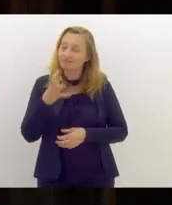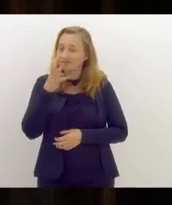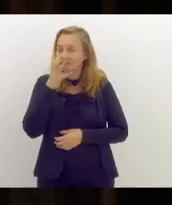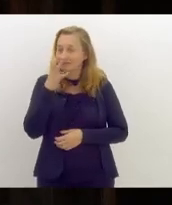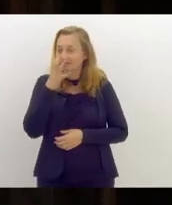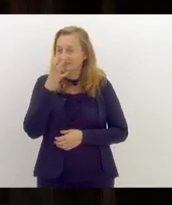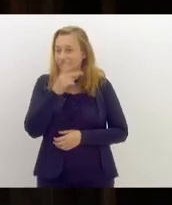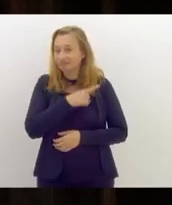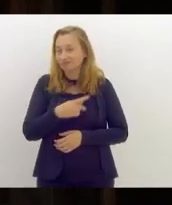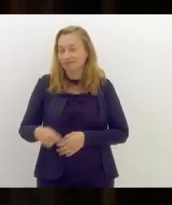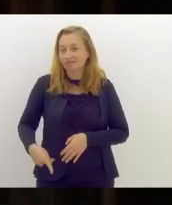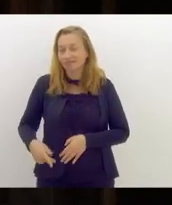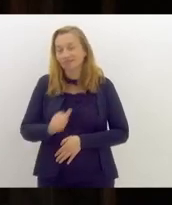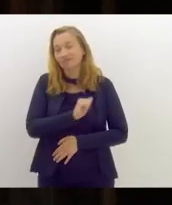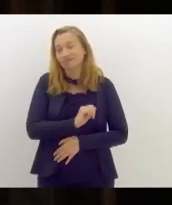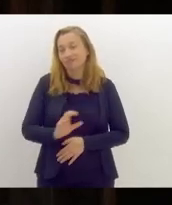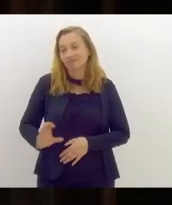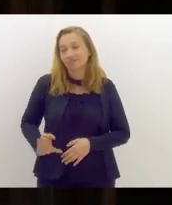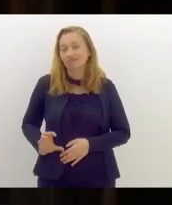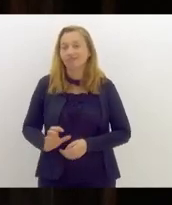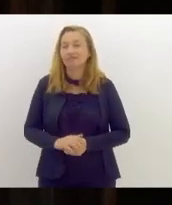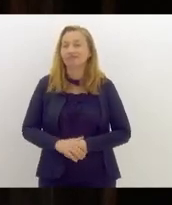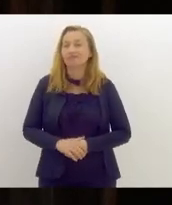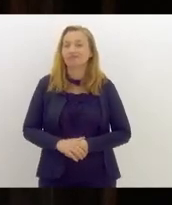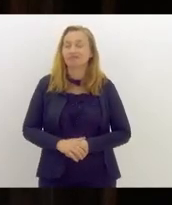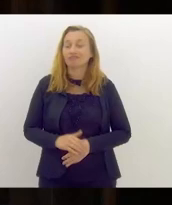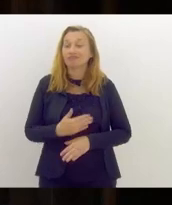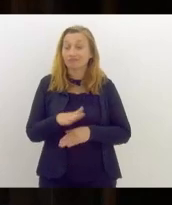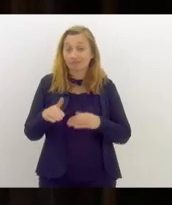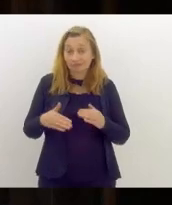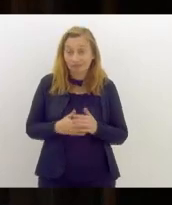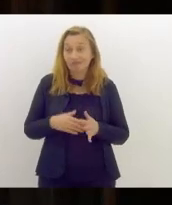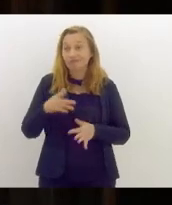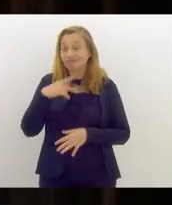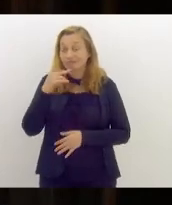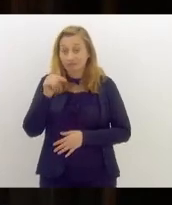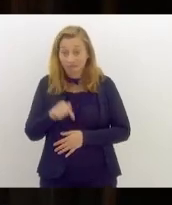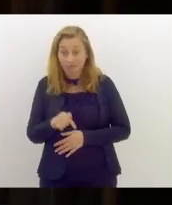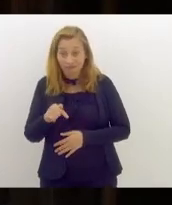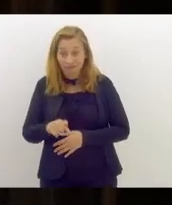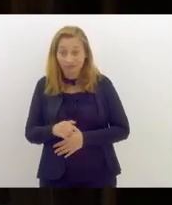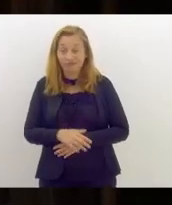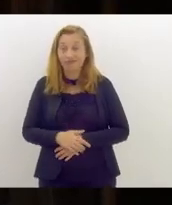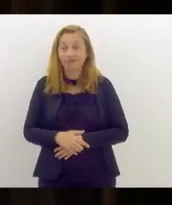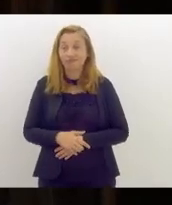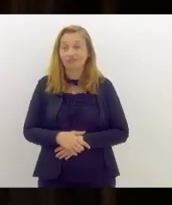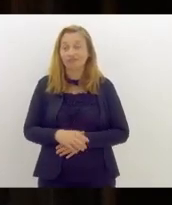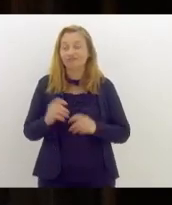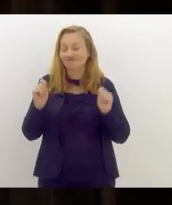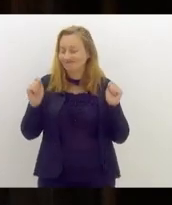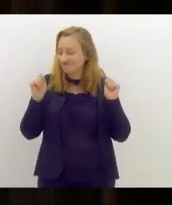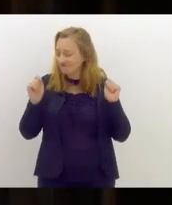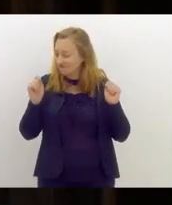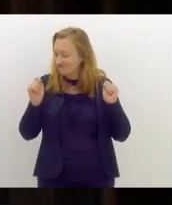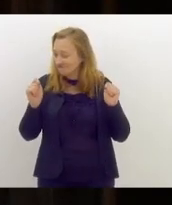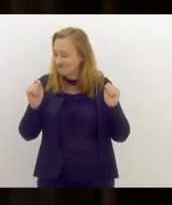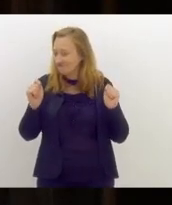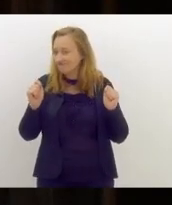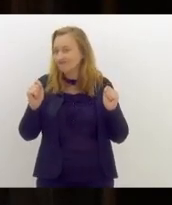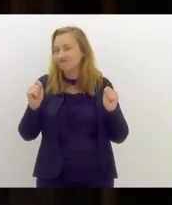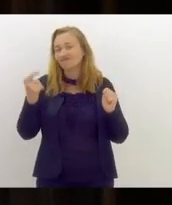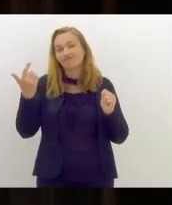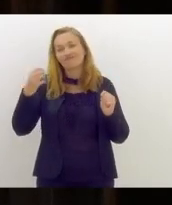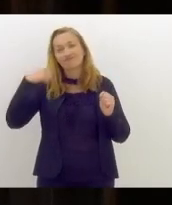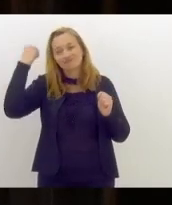pelo presidente André Siciliano que como todos disseram aqui Eu torci tanto para o André ser